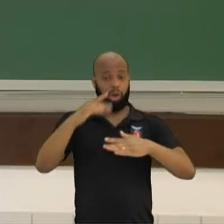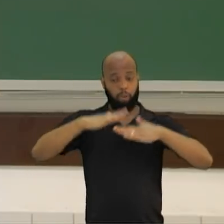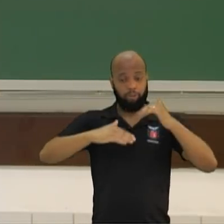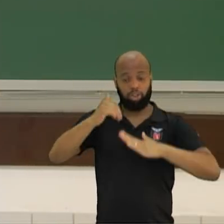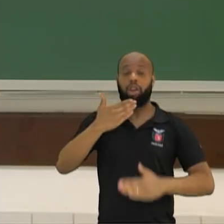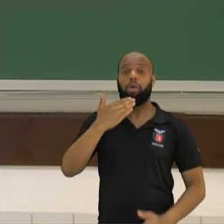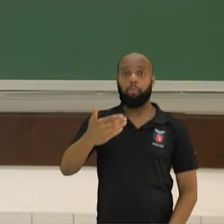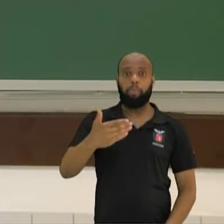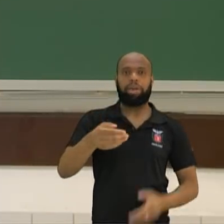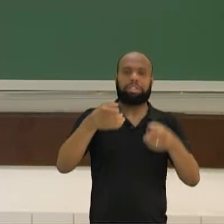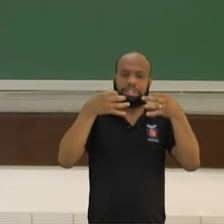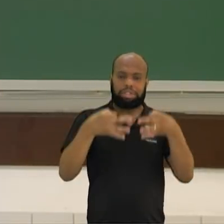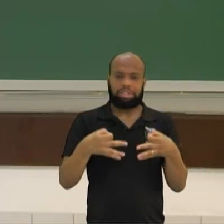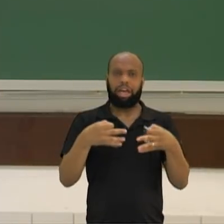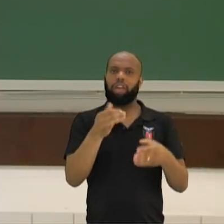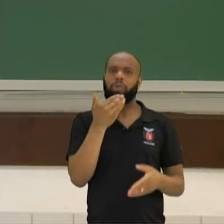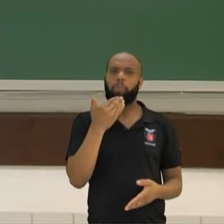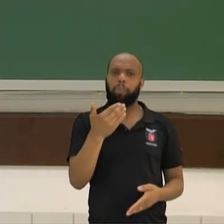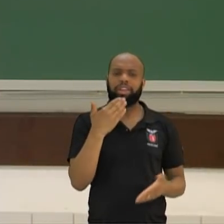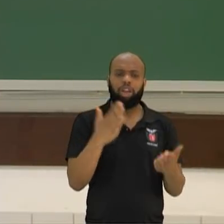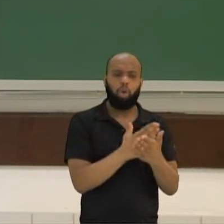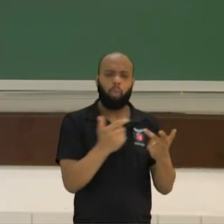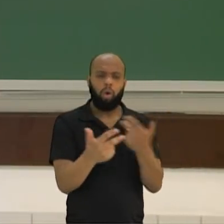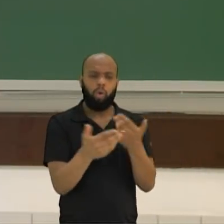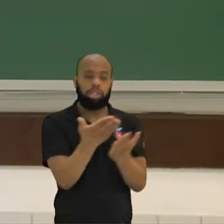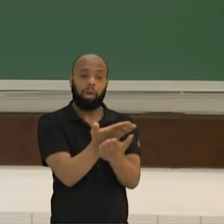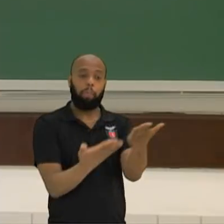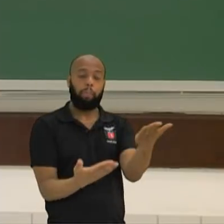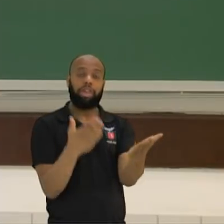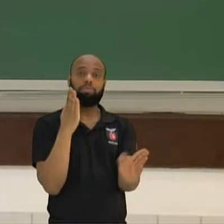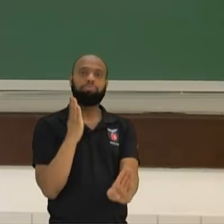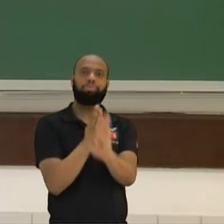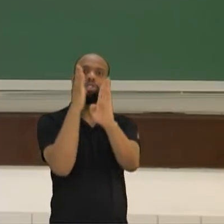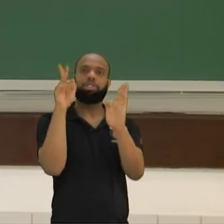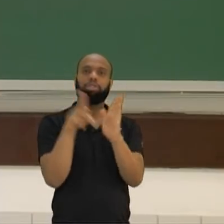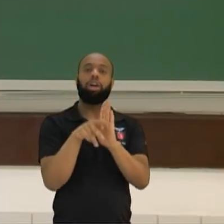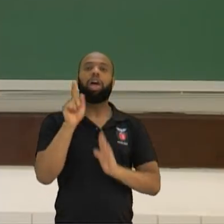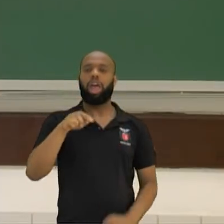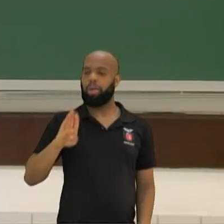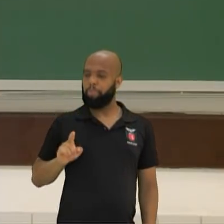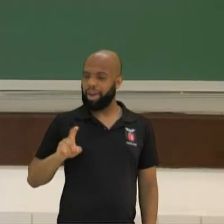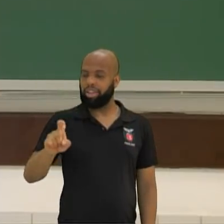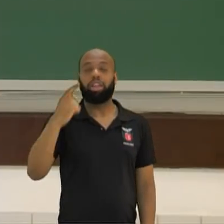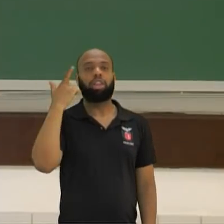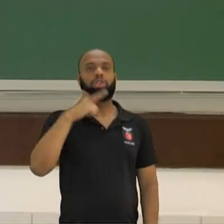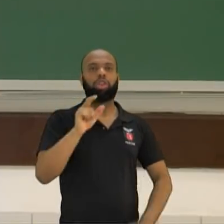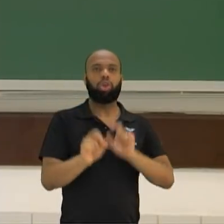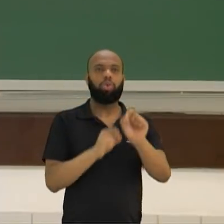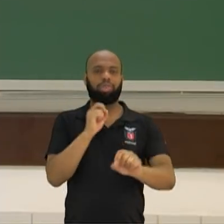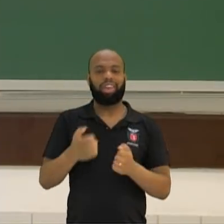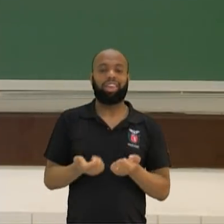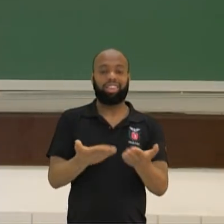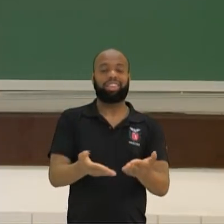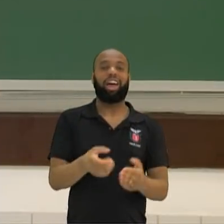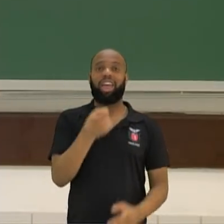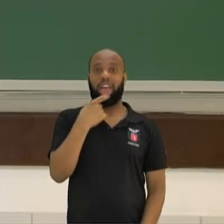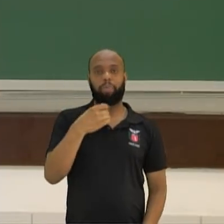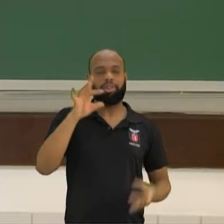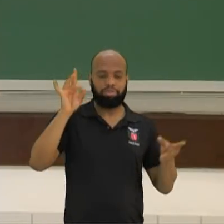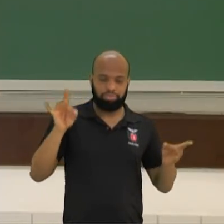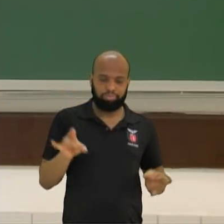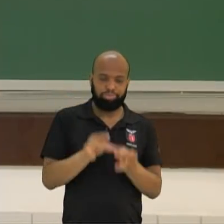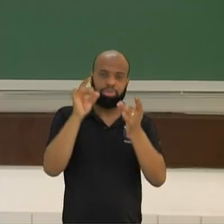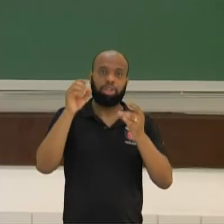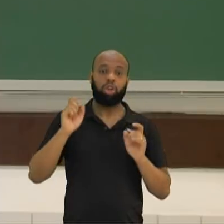vai solicitar exames, vai confirmar que é aquela bactéria e aí vai recomendar um antibiótico